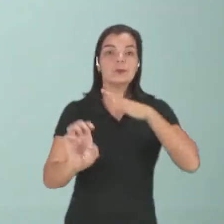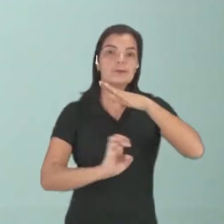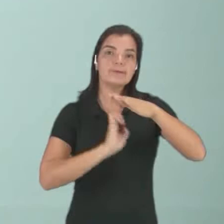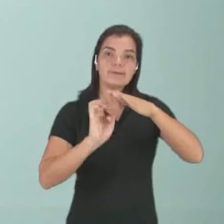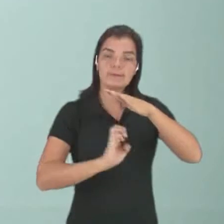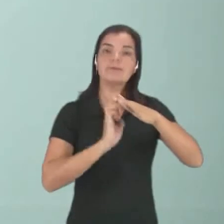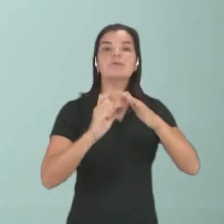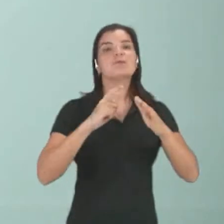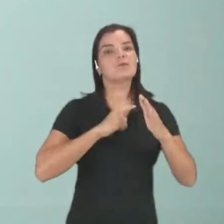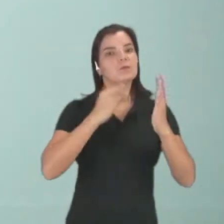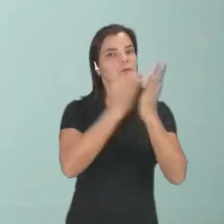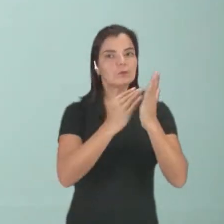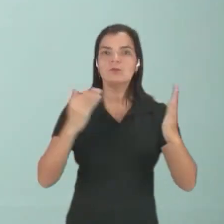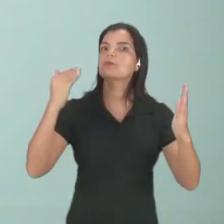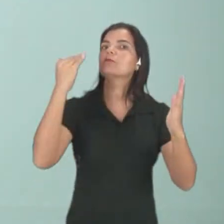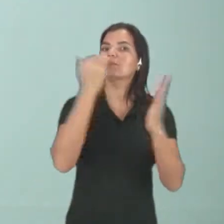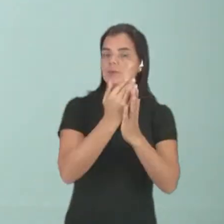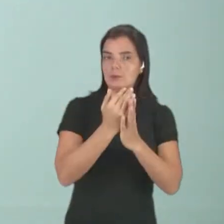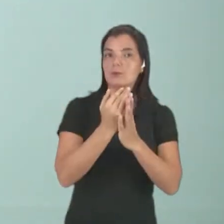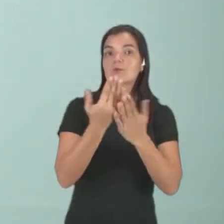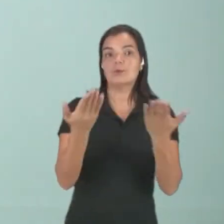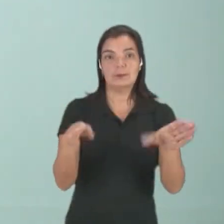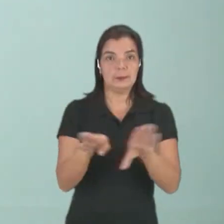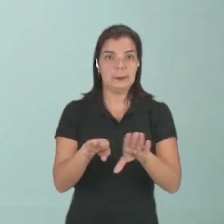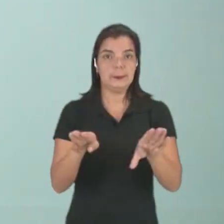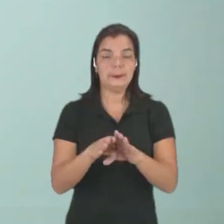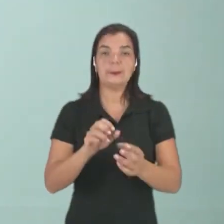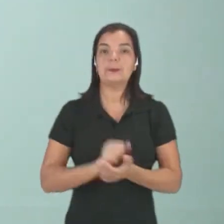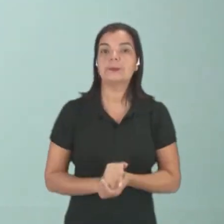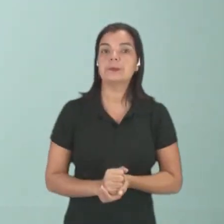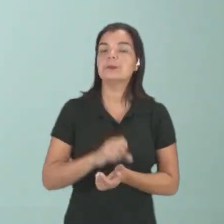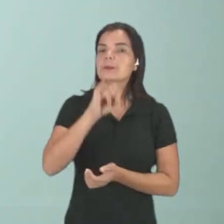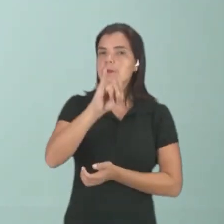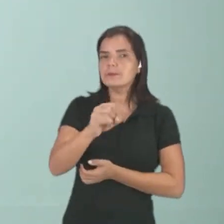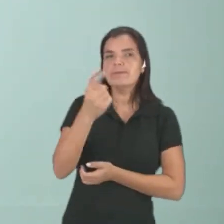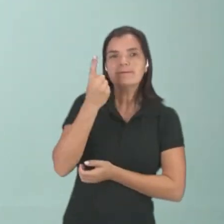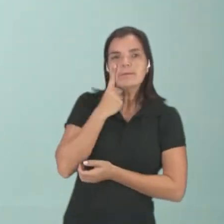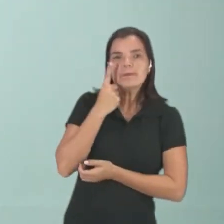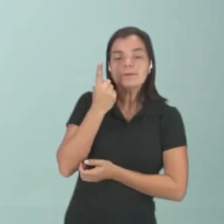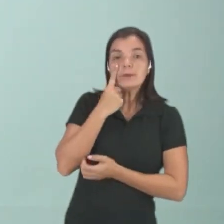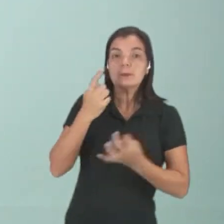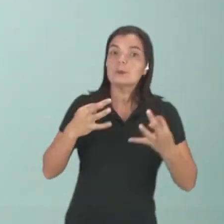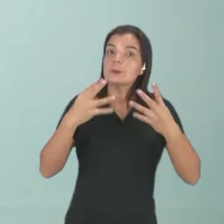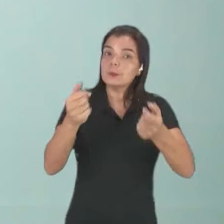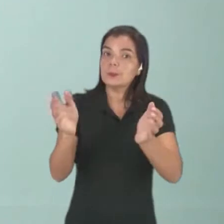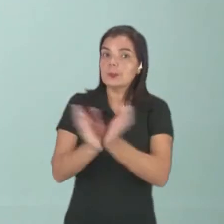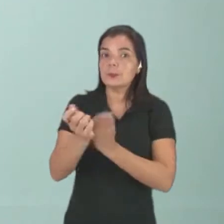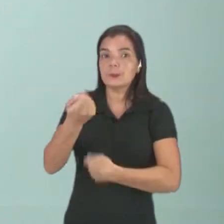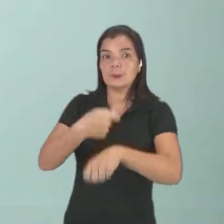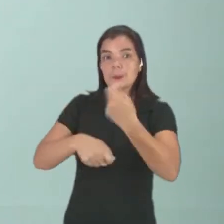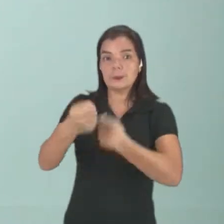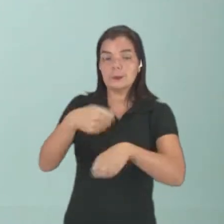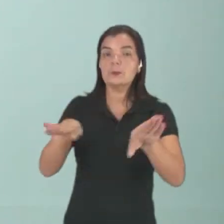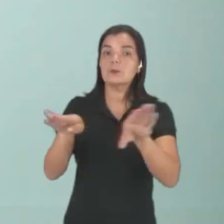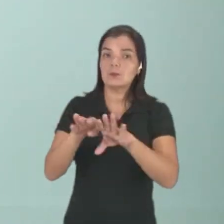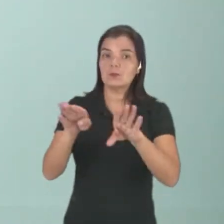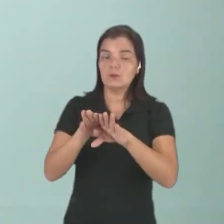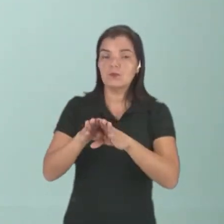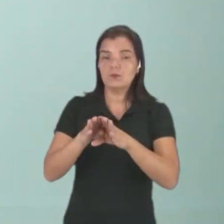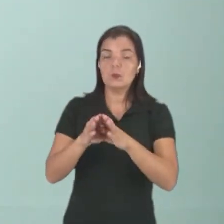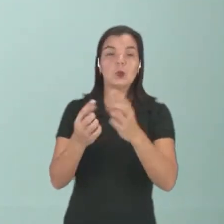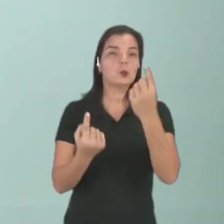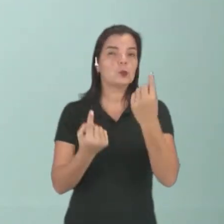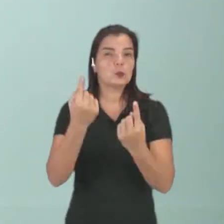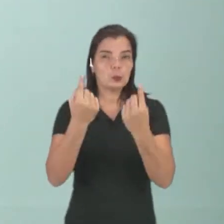empresas passam a ter um ganho real em relação a isso. Então, se a gente observar, todos os blocos econômicos ou formas de